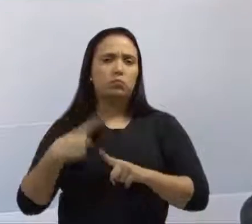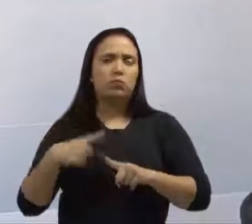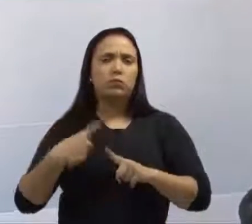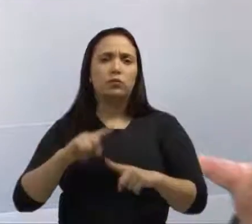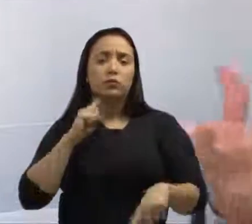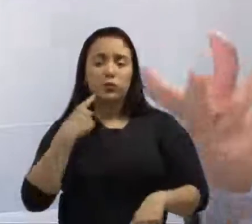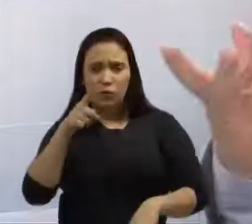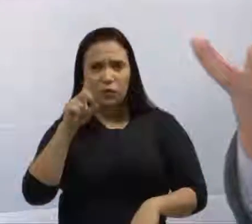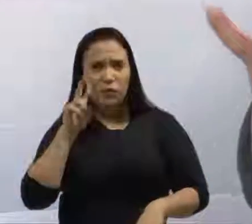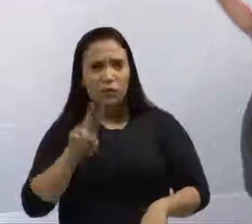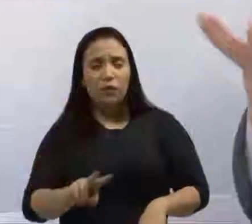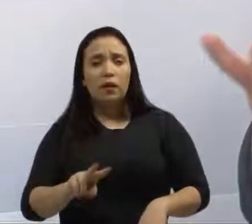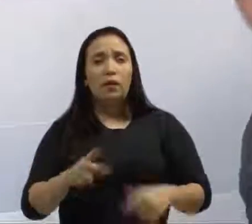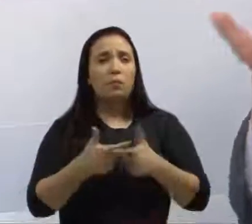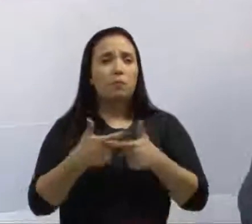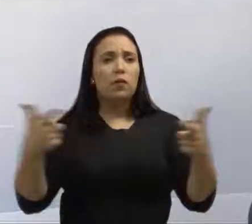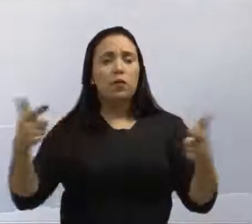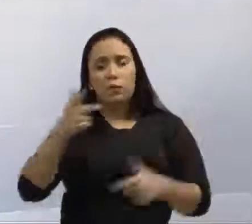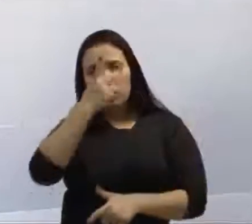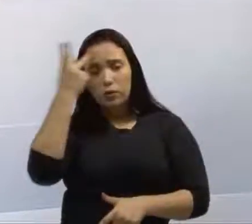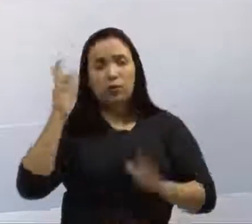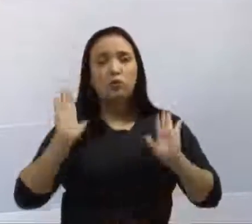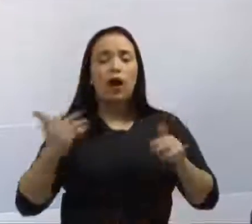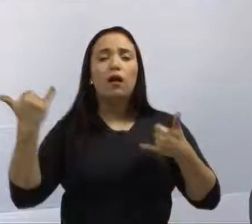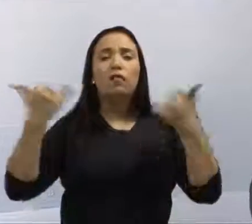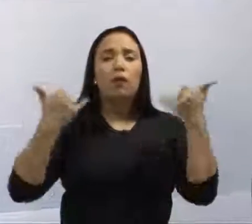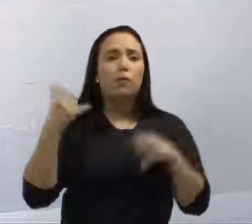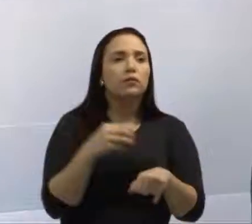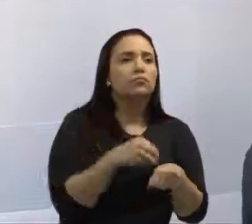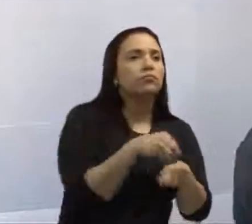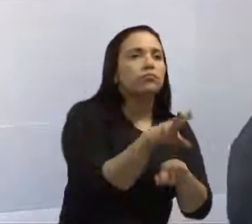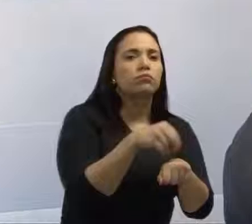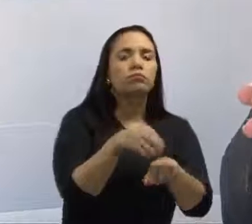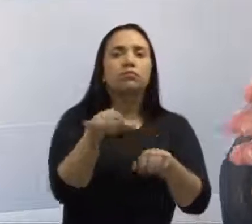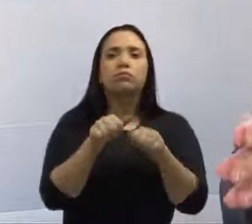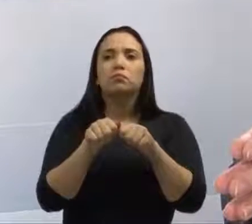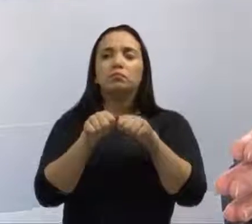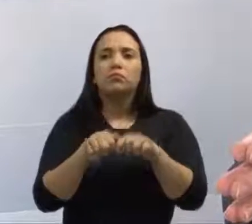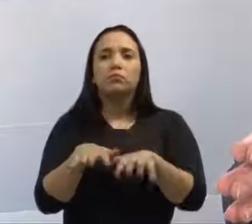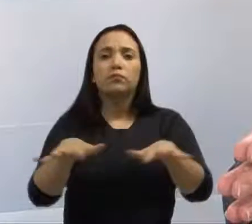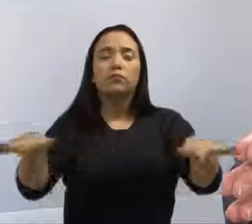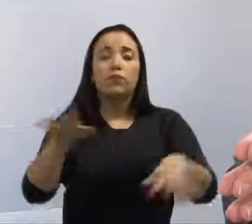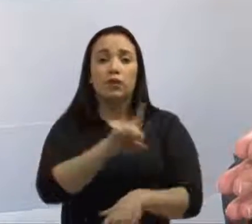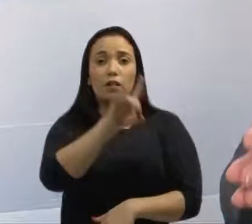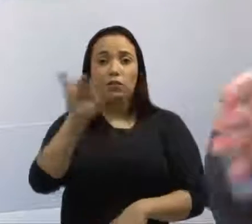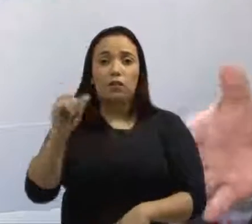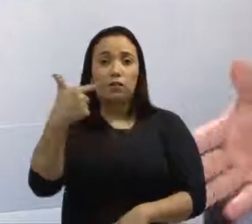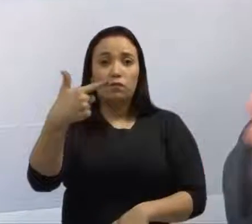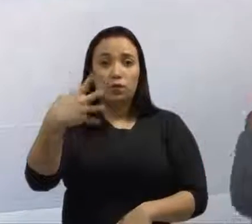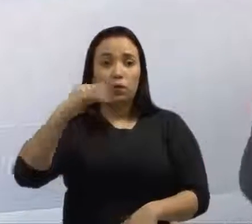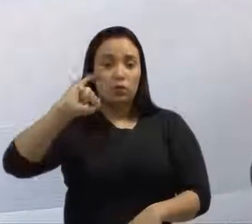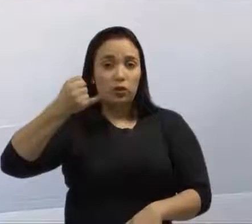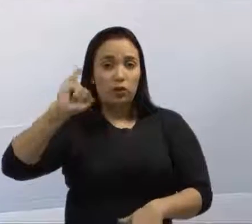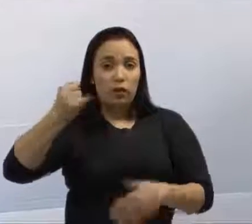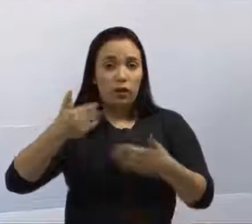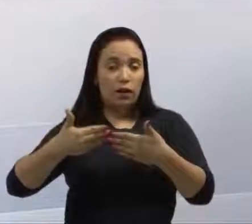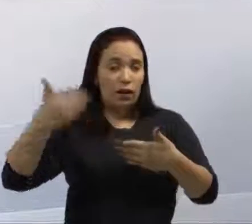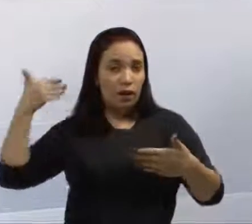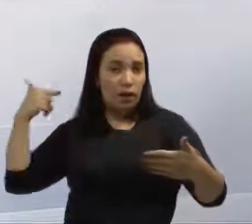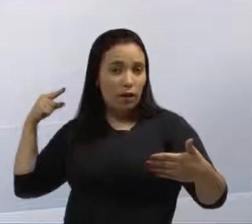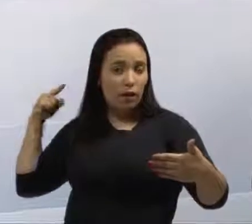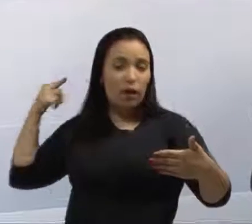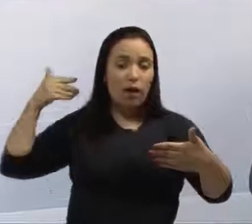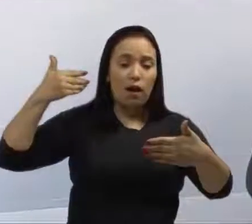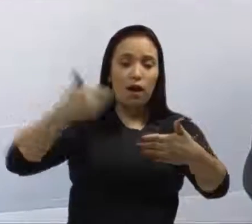disputá-la. Você nota que uma grande parte da população, a informação já está avançando. Desde o dia 24 de janeiro para